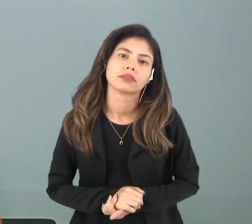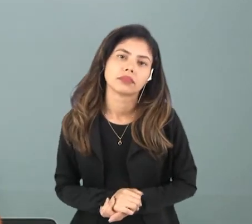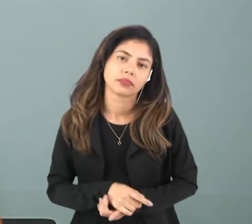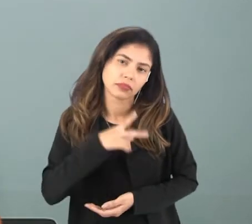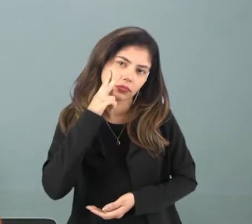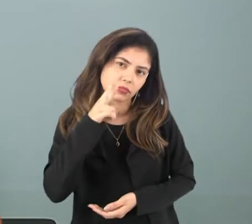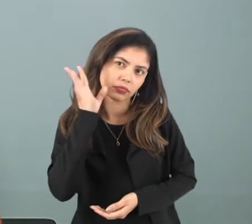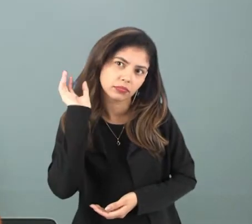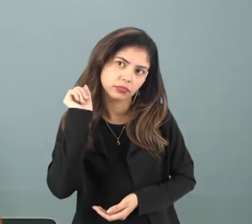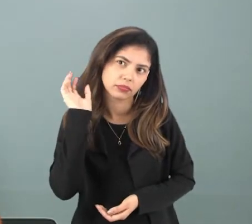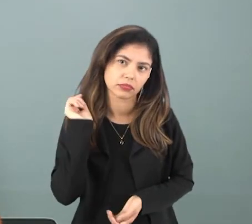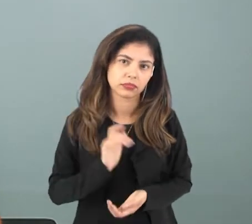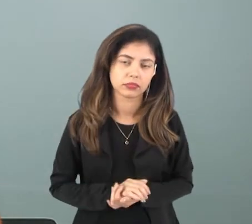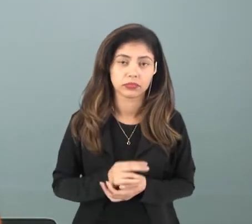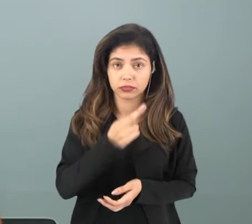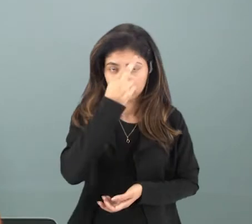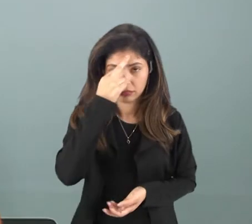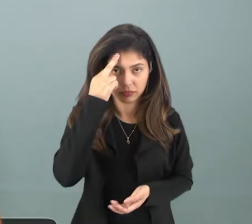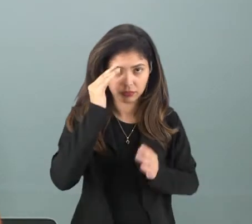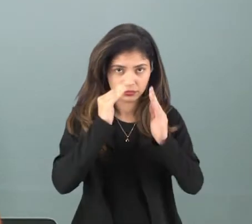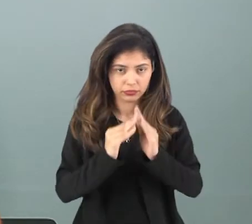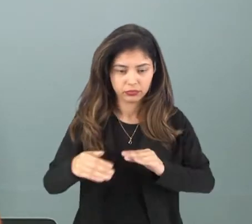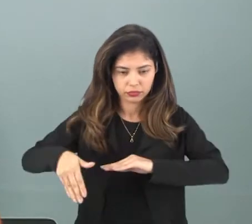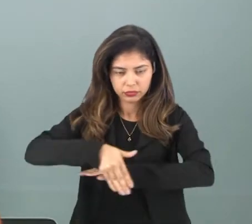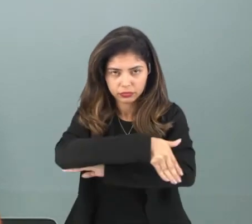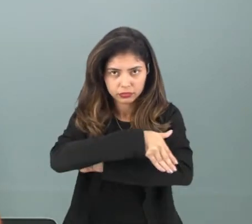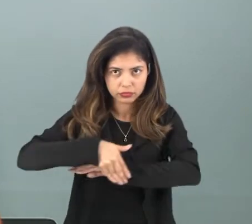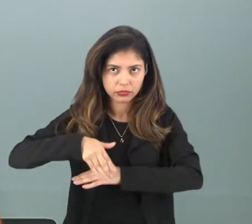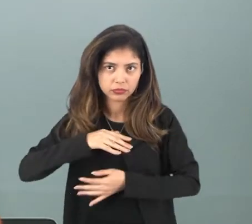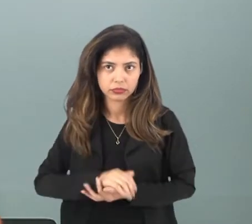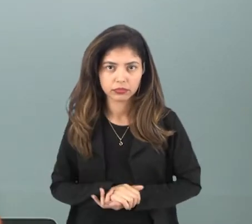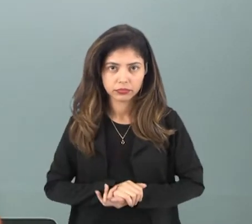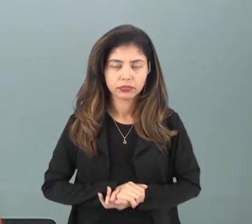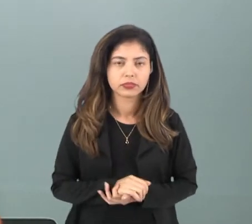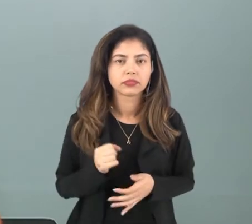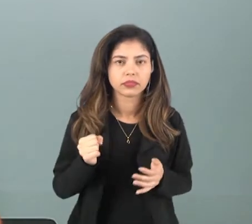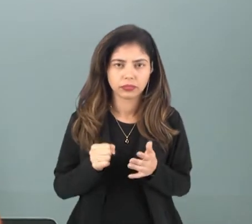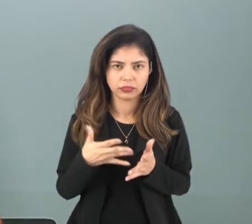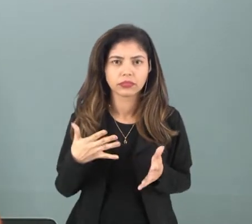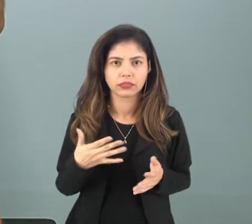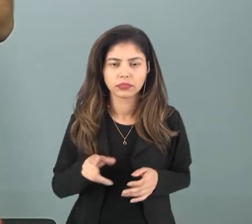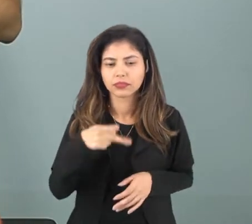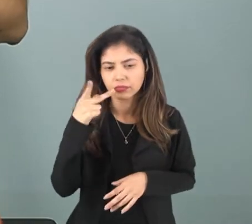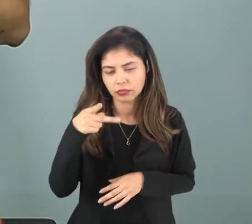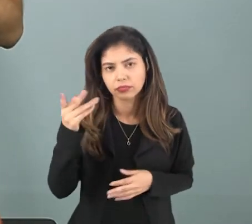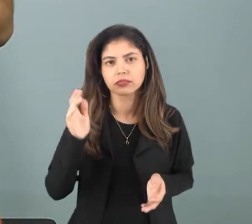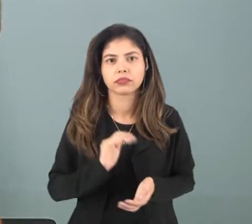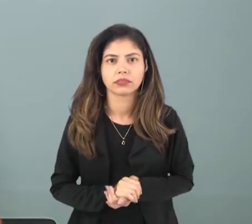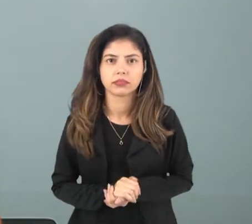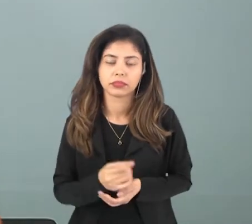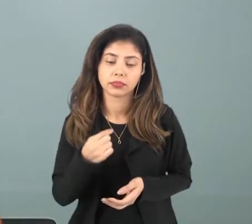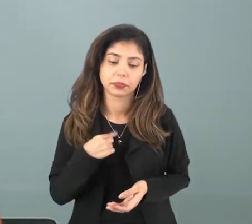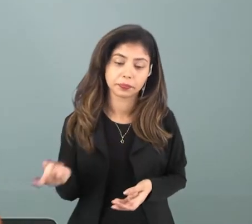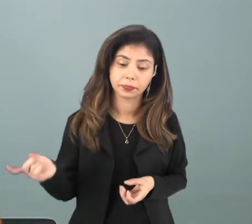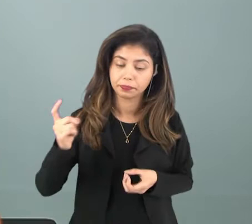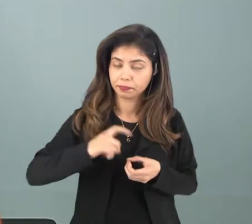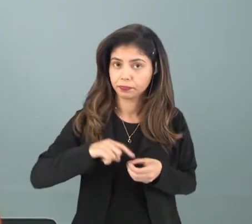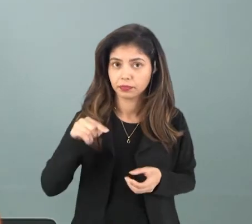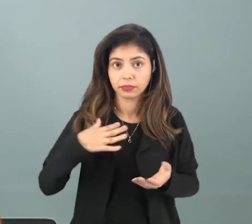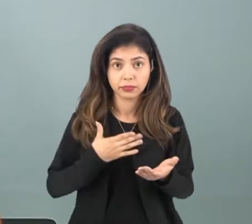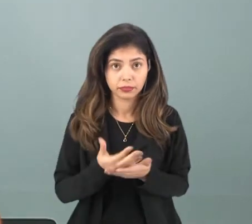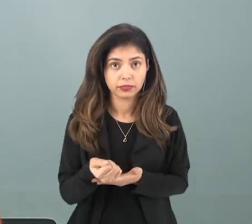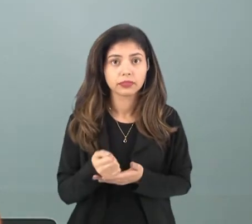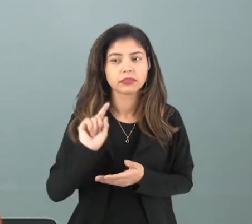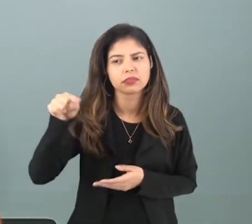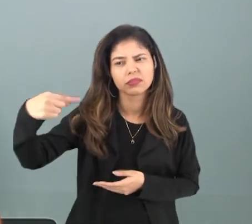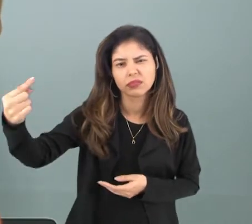ouviu alguma história dessas pessoas, às vezes que moram na rua? Muitos deles falam, né, que falam assim, eu vim em busca,